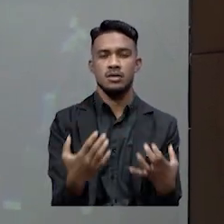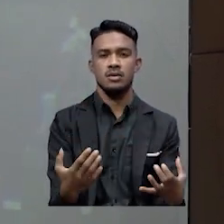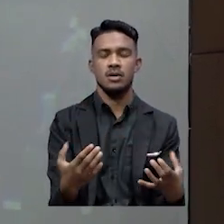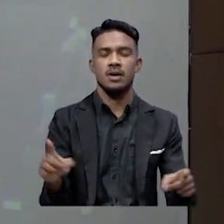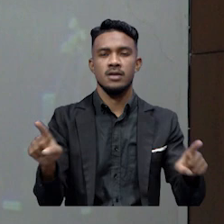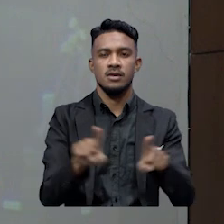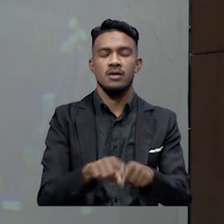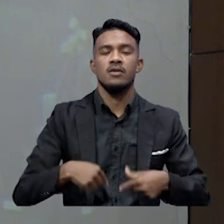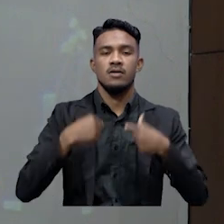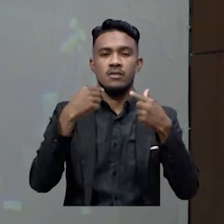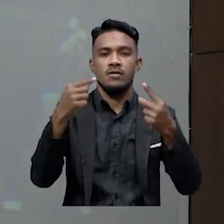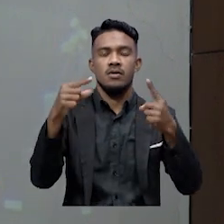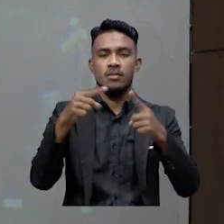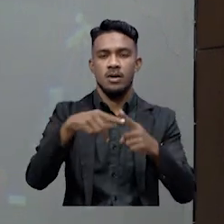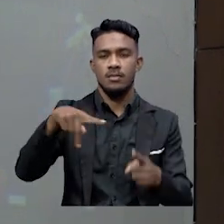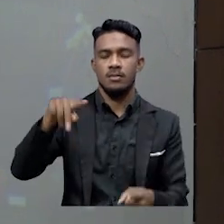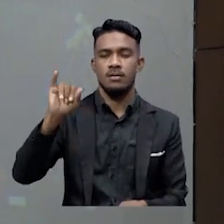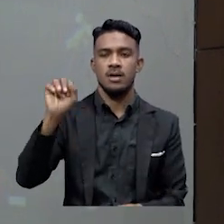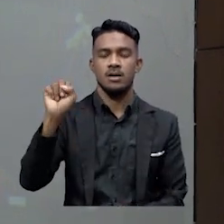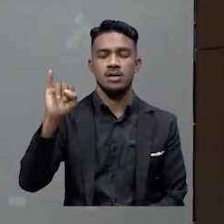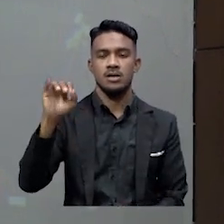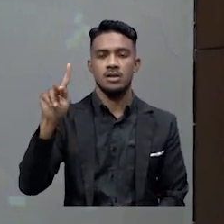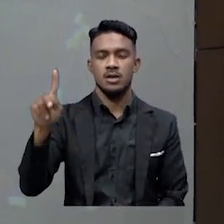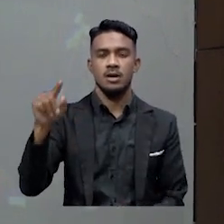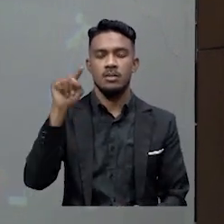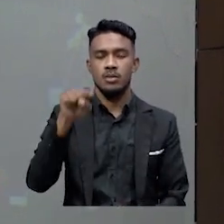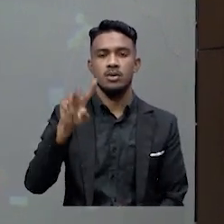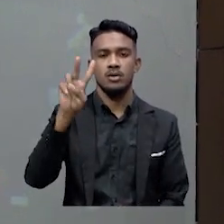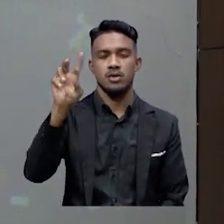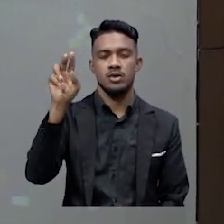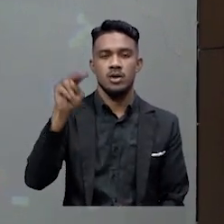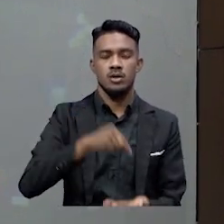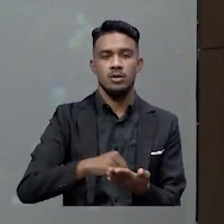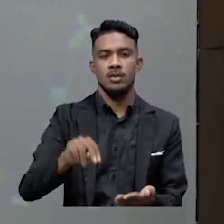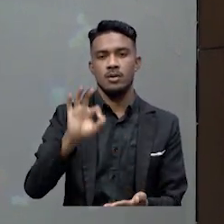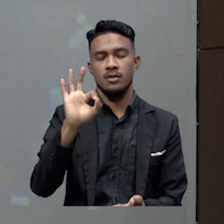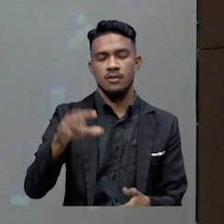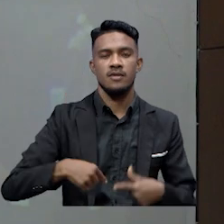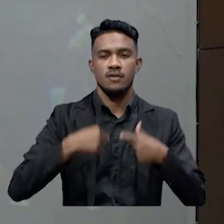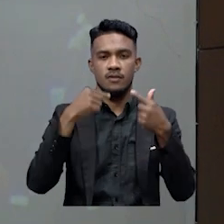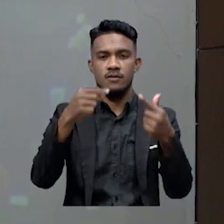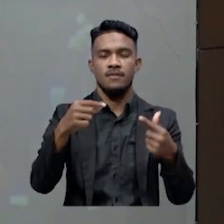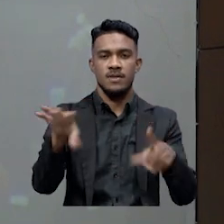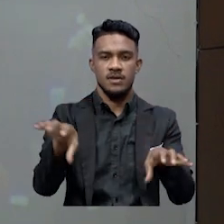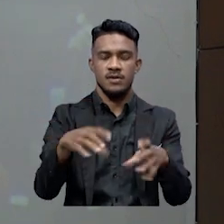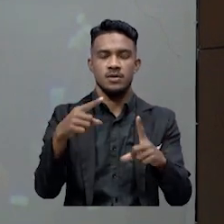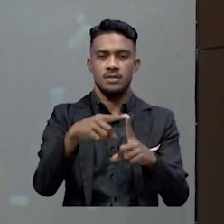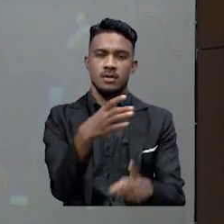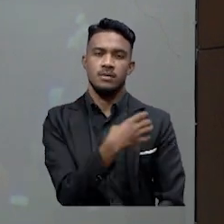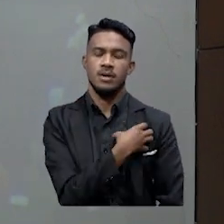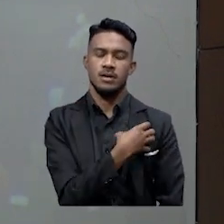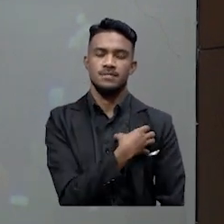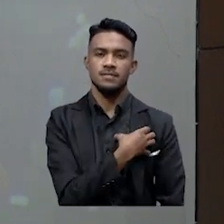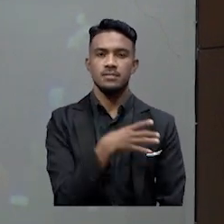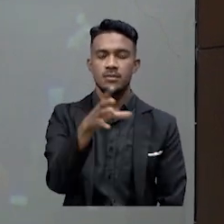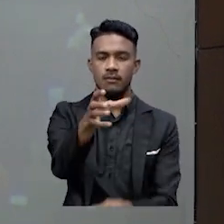fo ba PSIC. Depois o ponto 2, número 9 ne fo competência PNT ali.